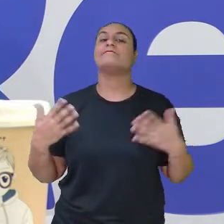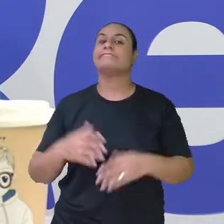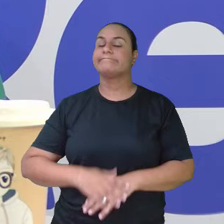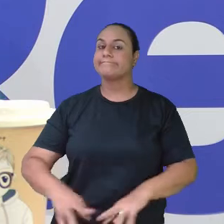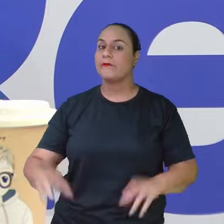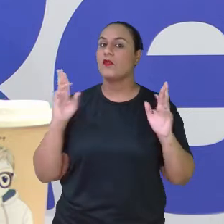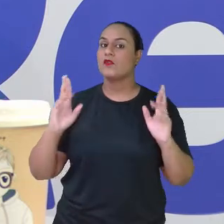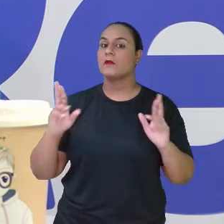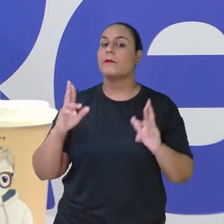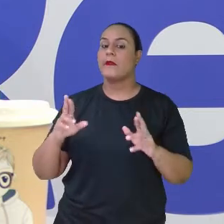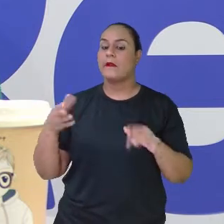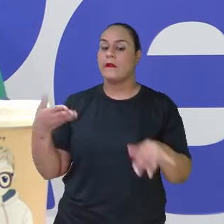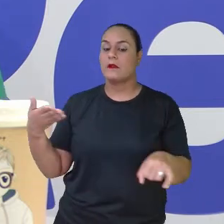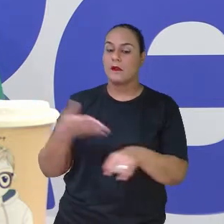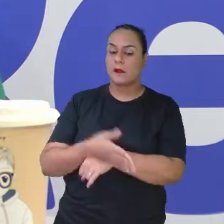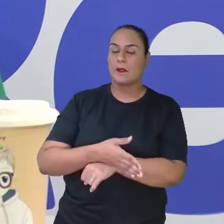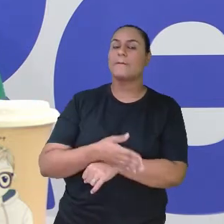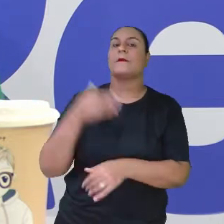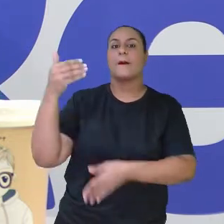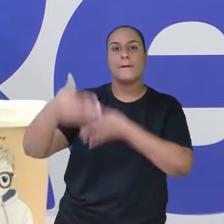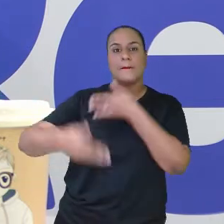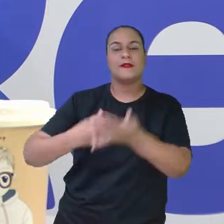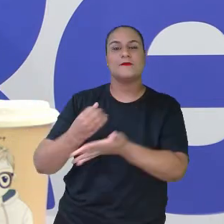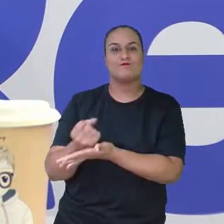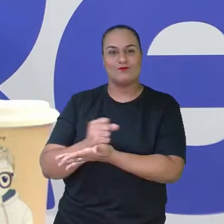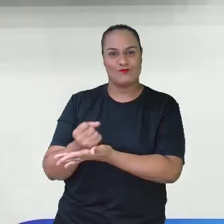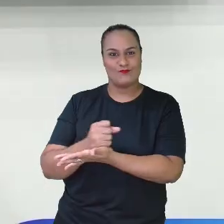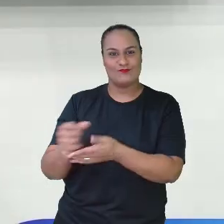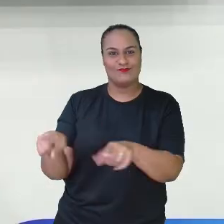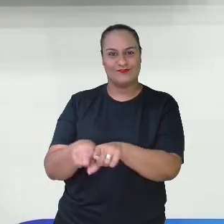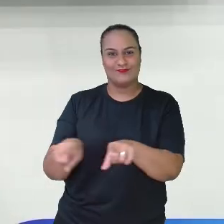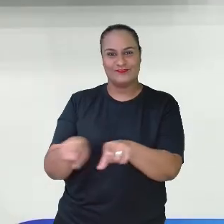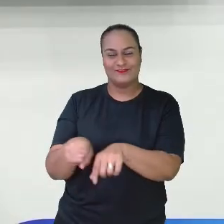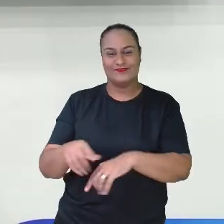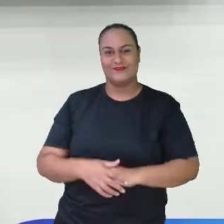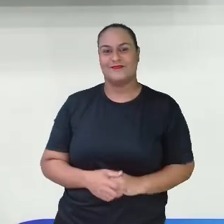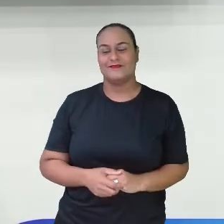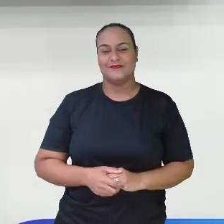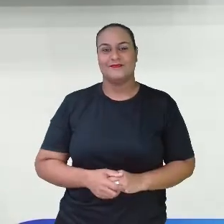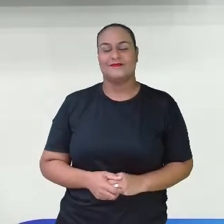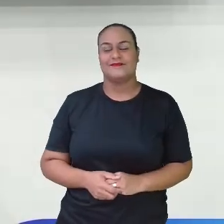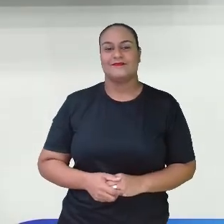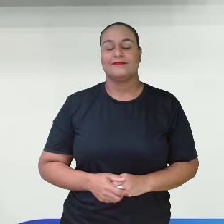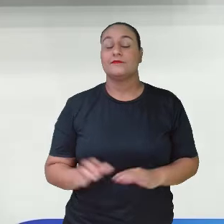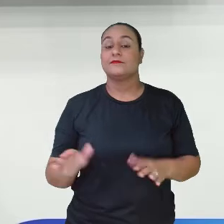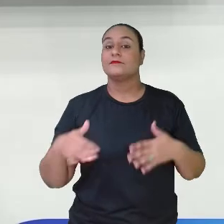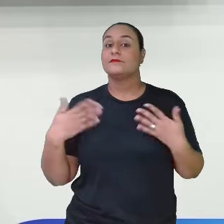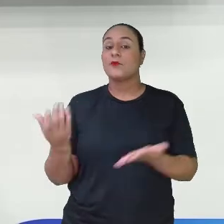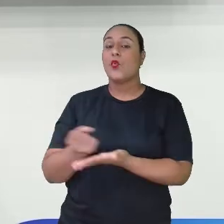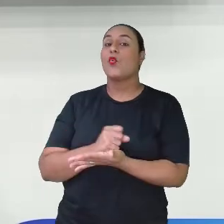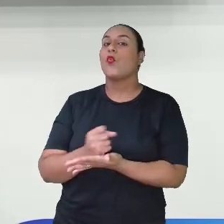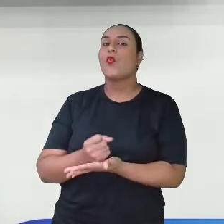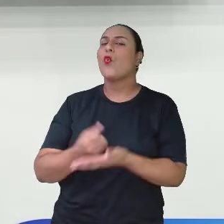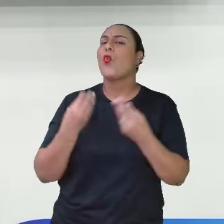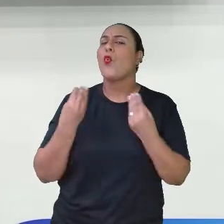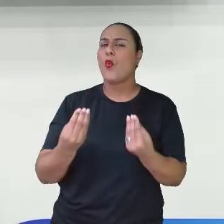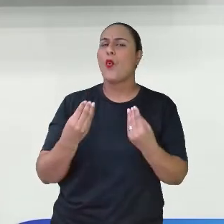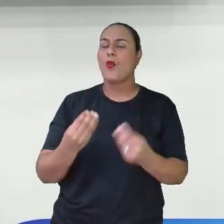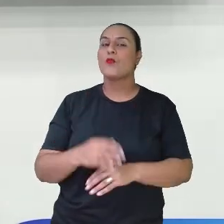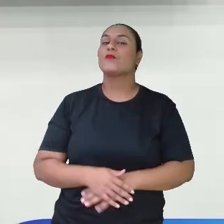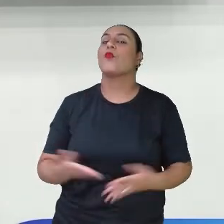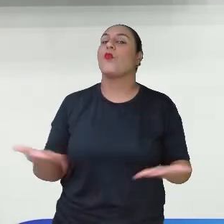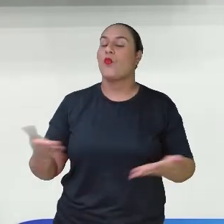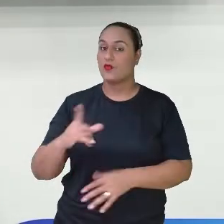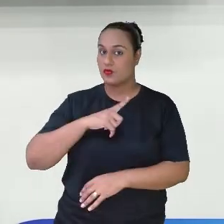aqui querendo também participar do jogo, viu, Mauricéia? Ah, que legal. Então, veja bem, o jogo vai ser assim. Olha, hoje a gente